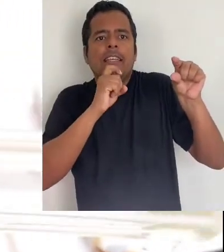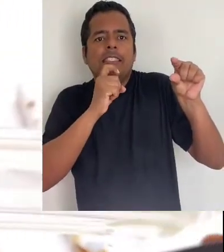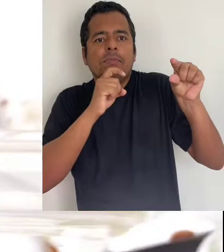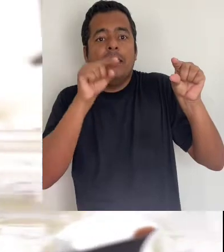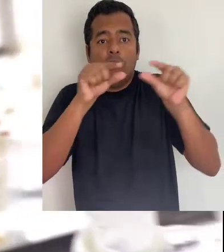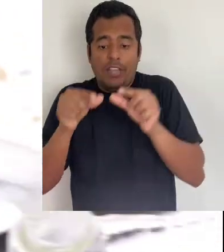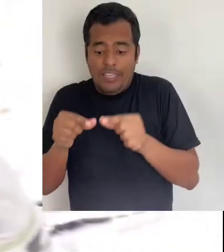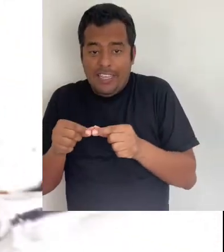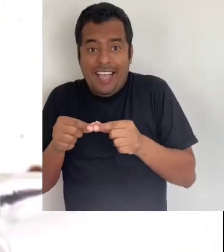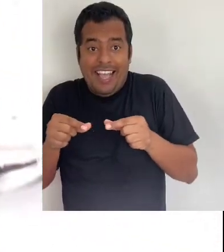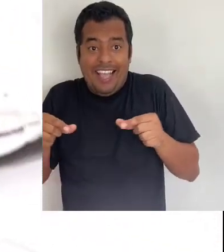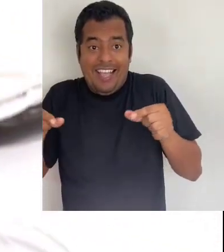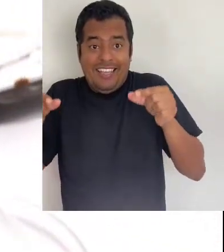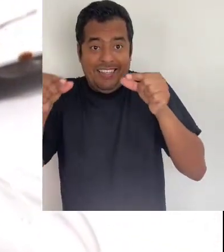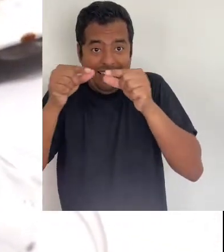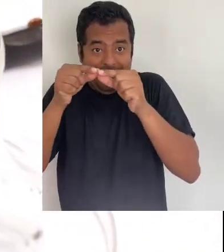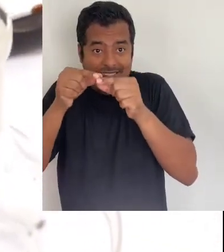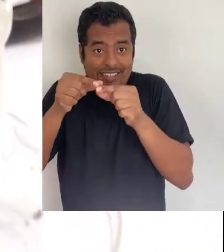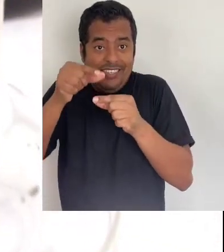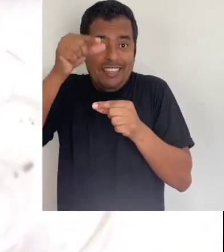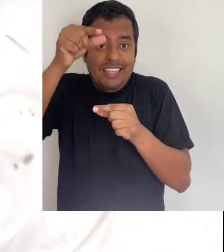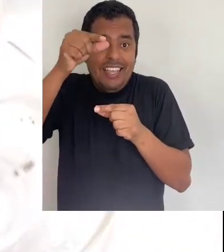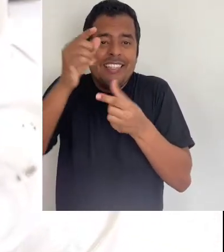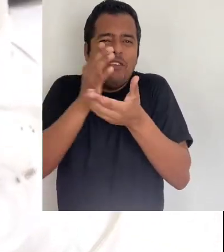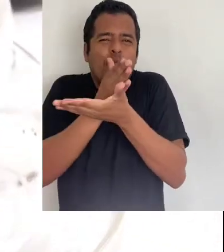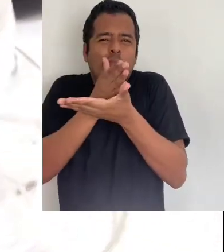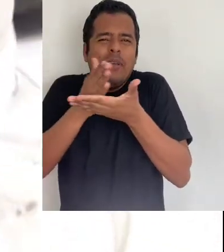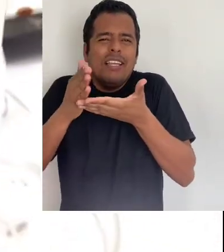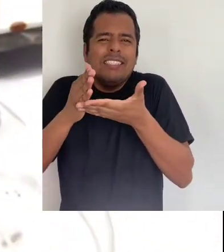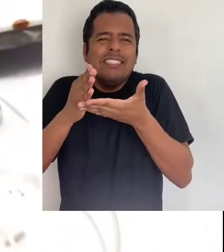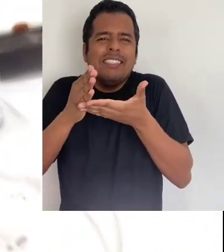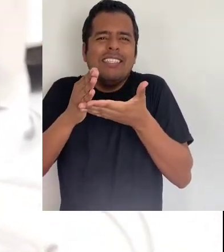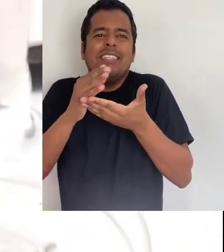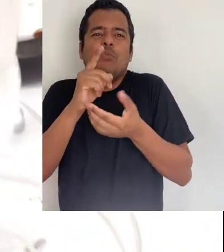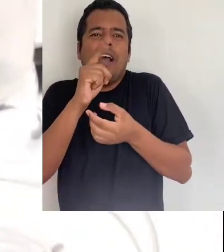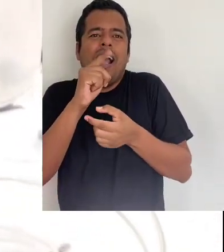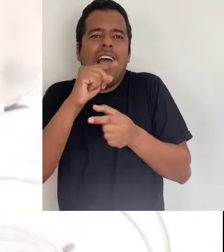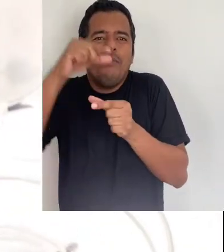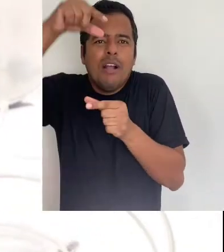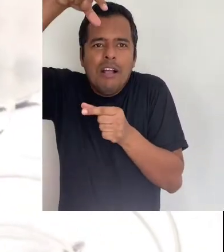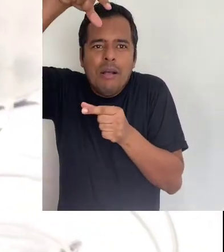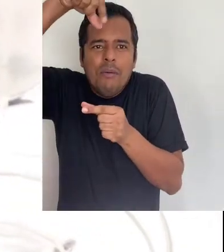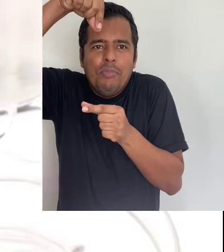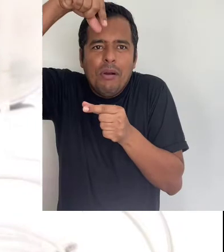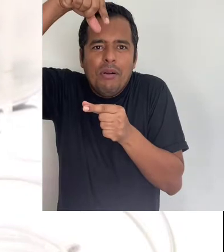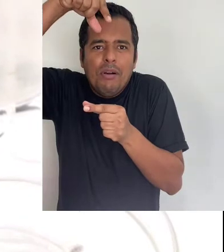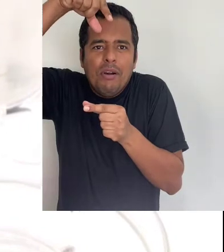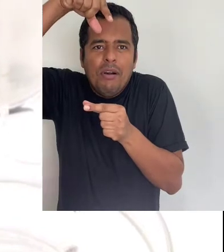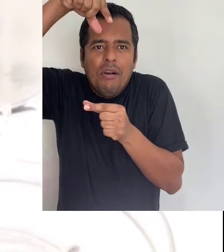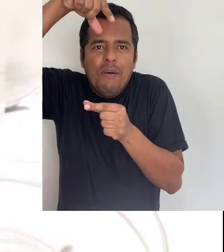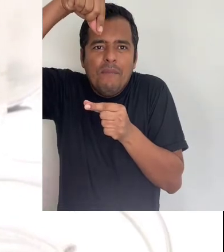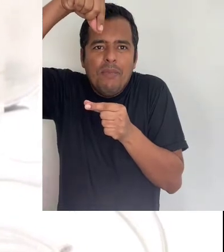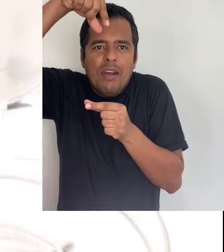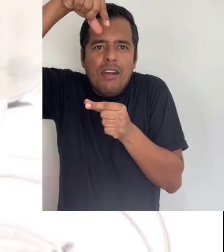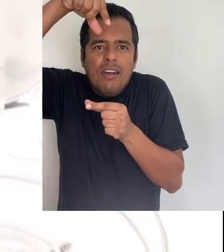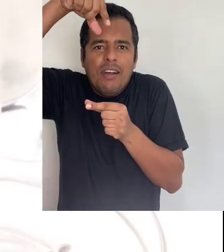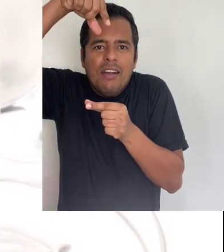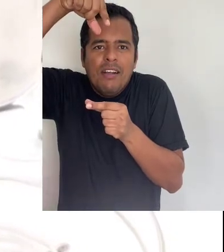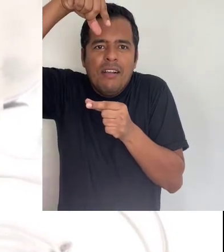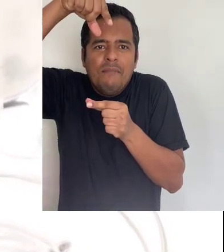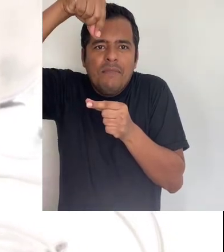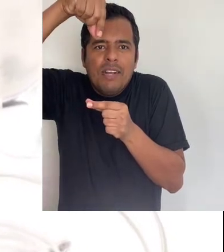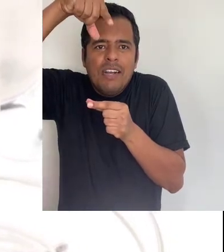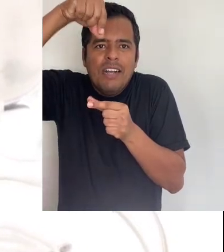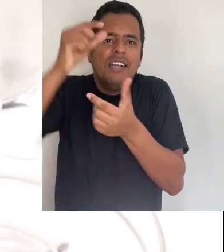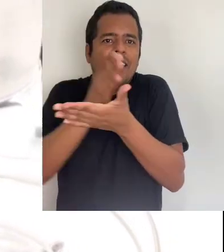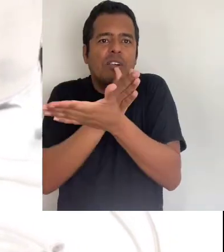resfriamento. E ó, se vocês acompanharem aqui no balão, vocês iriam perceber claramente que está começando a destilar o material. Então esse